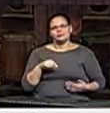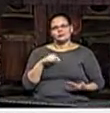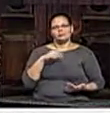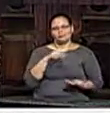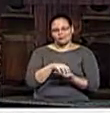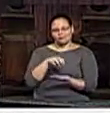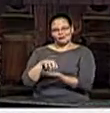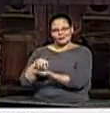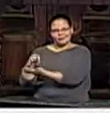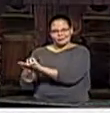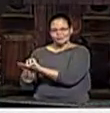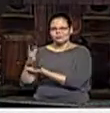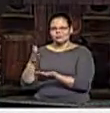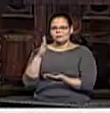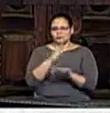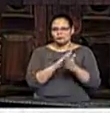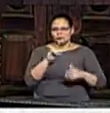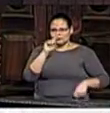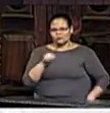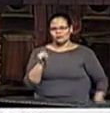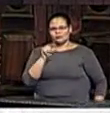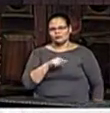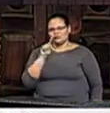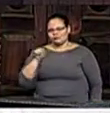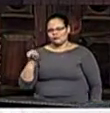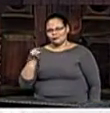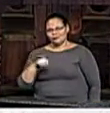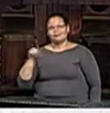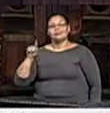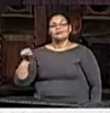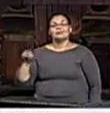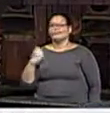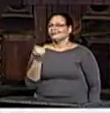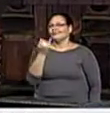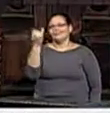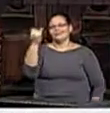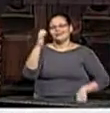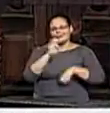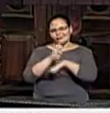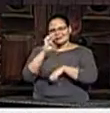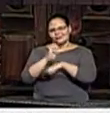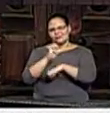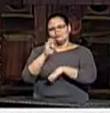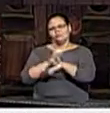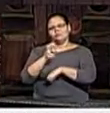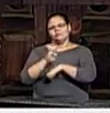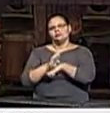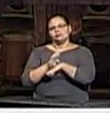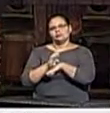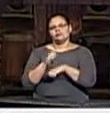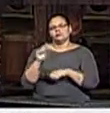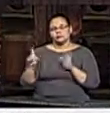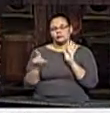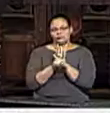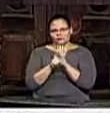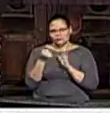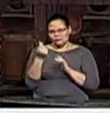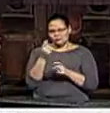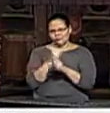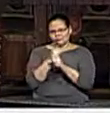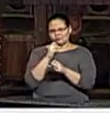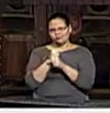autarquias, fundações de extrema importância para o Estado. Faz constar uma previsão na lei